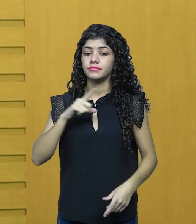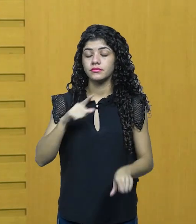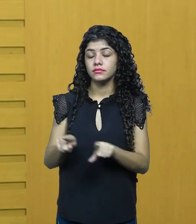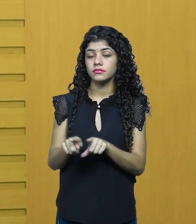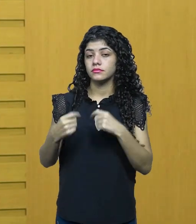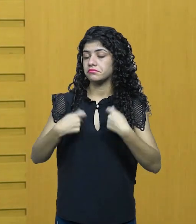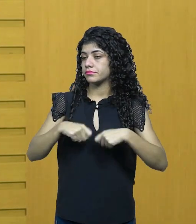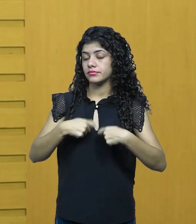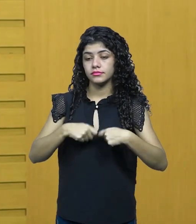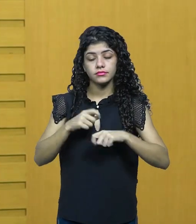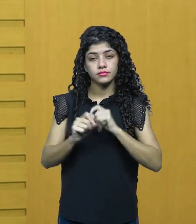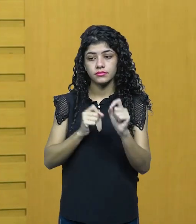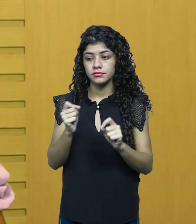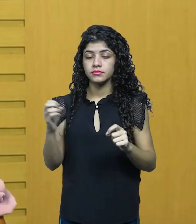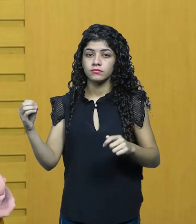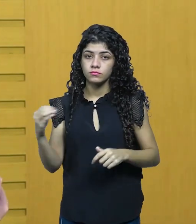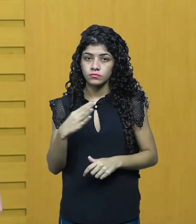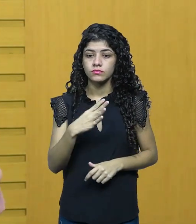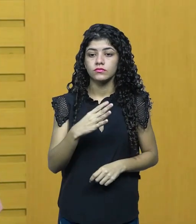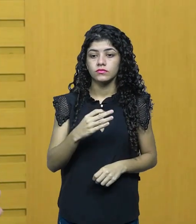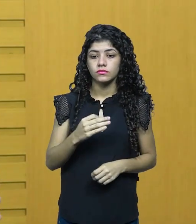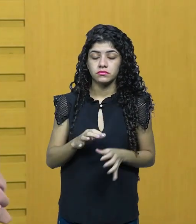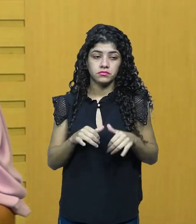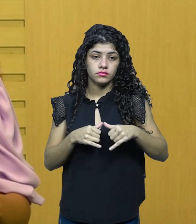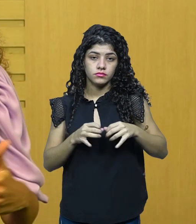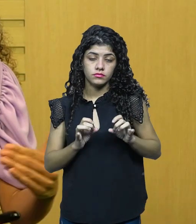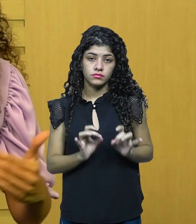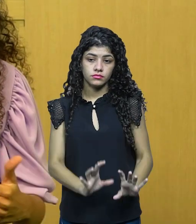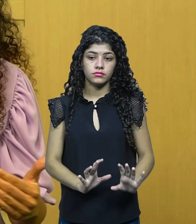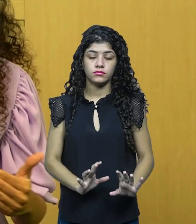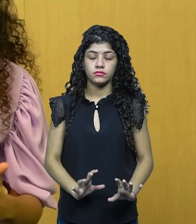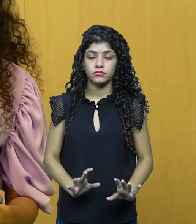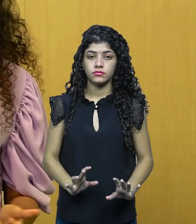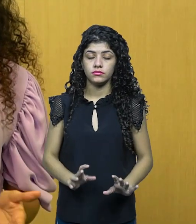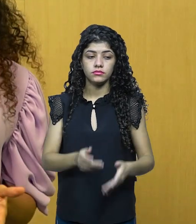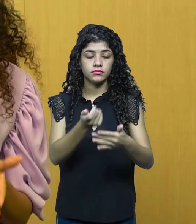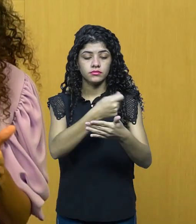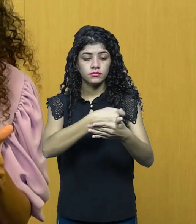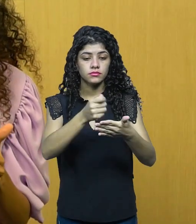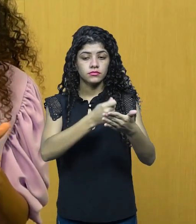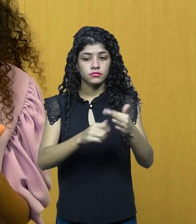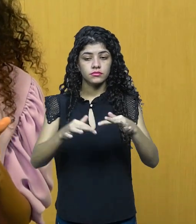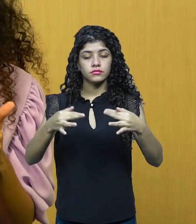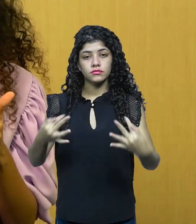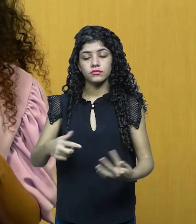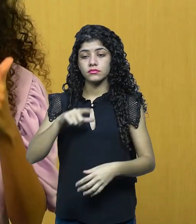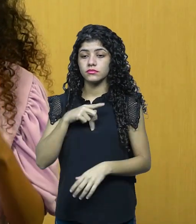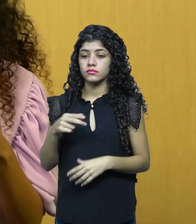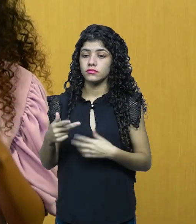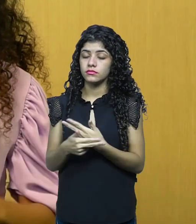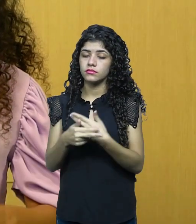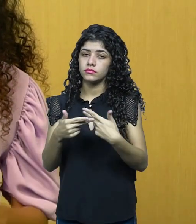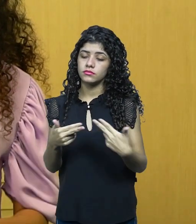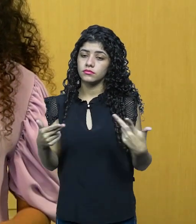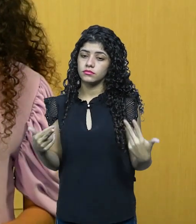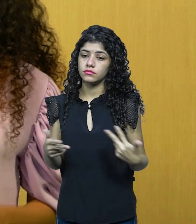de não precisar abrir o cabeçalho novo e deixar a escrita mais fluida. Porque quando a gente coloca muitos